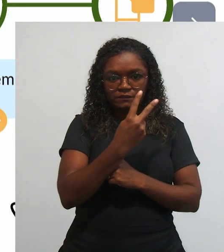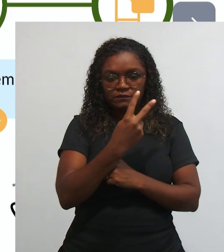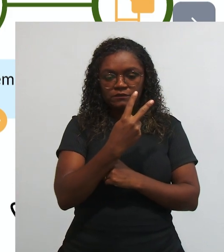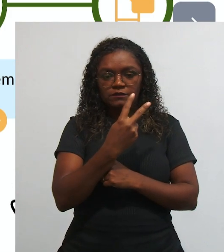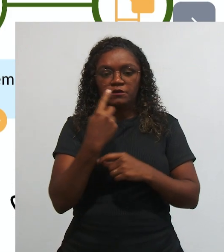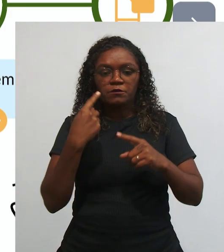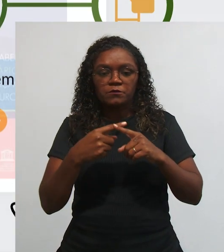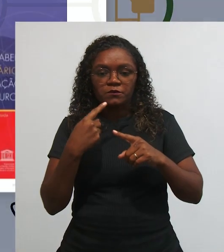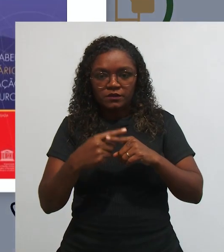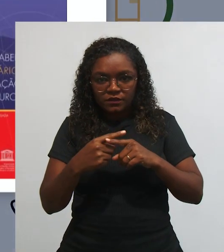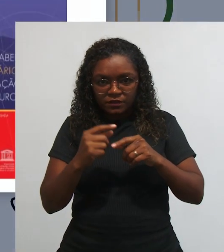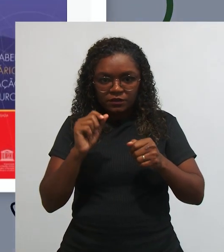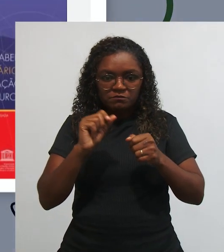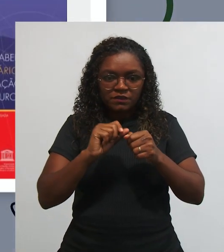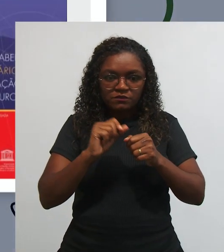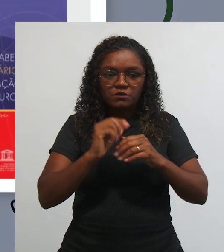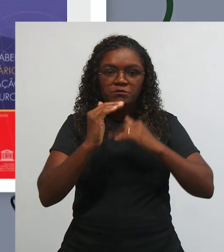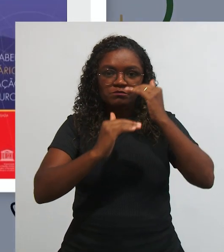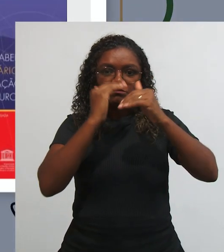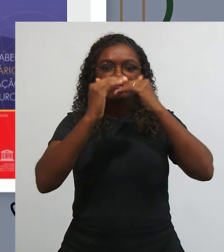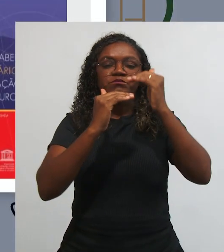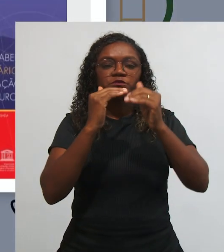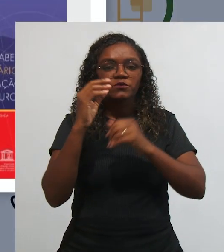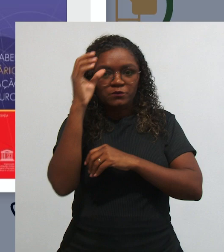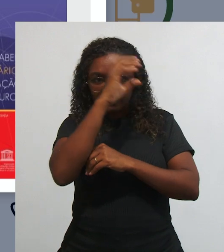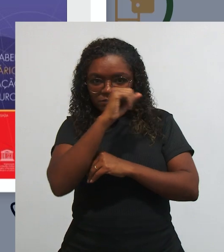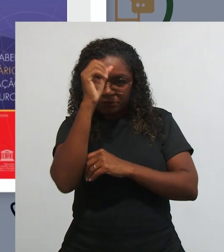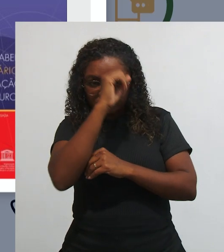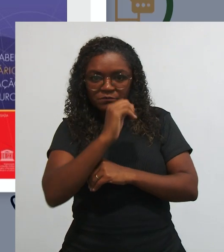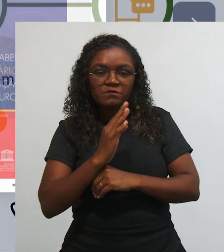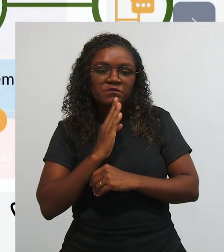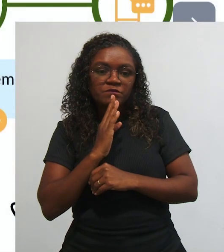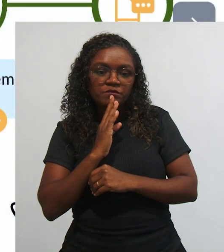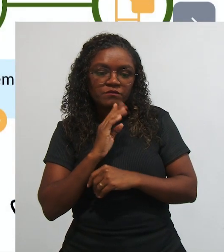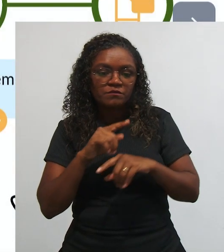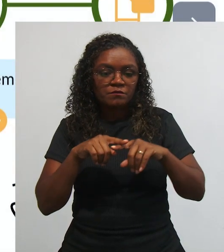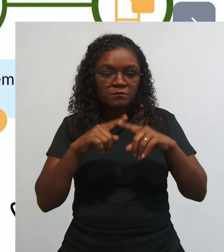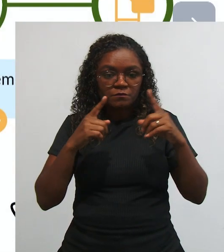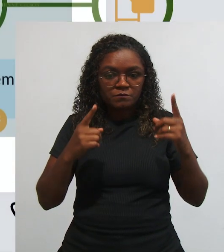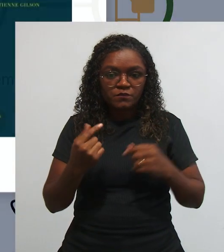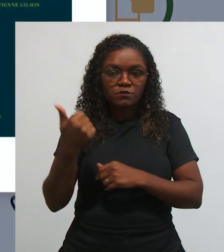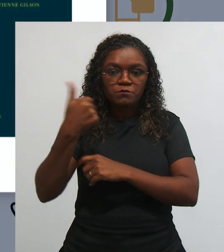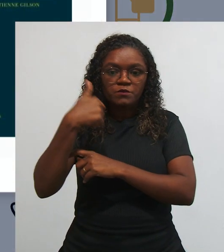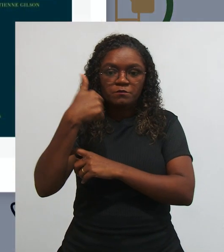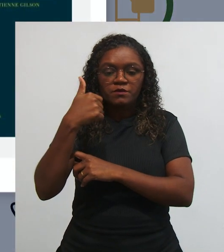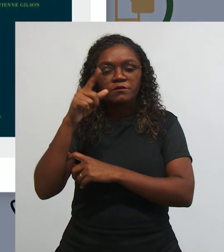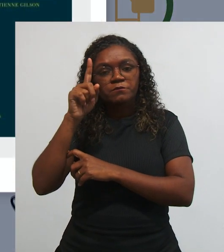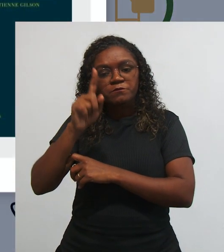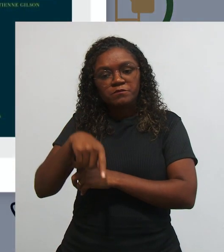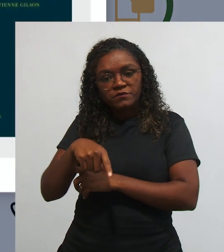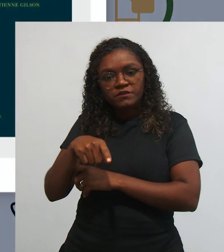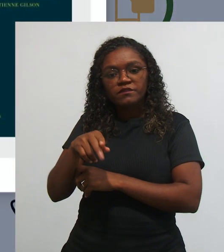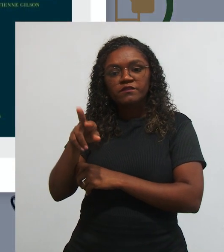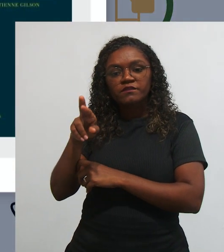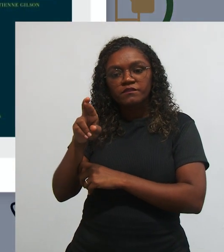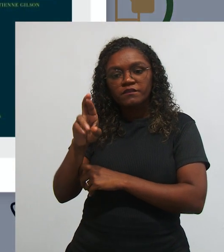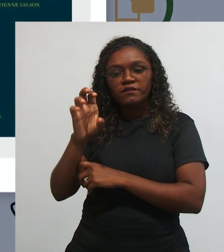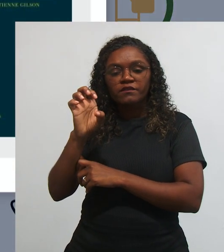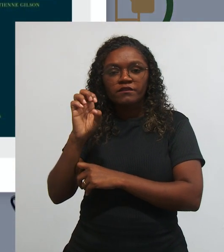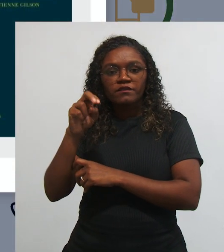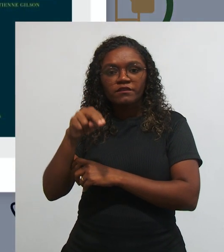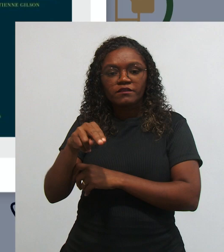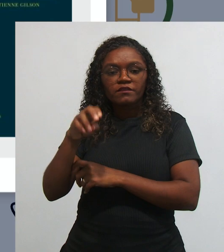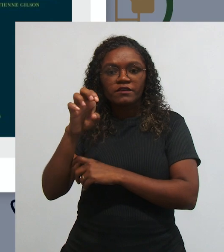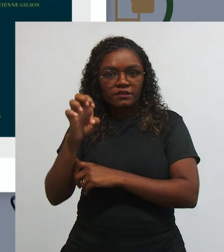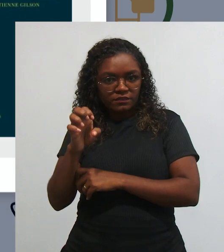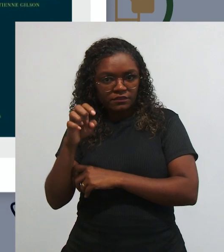produção de conhecimento. O primeiro paradigma na verdade, não é o do Morin, o primeiro paradigma é o do